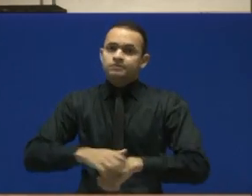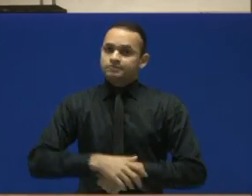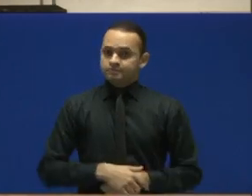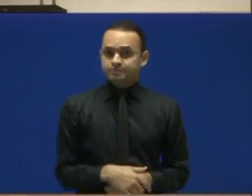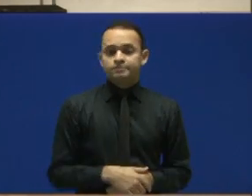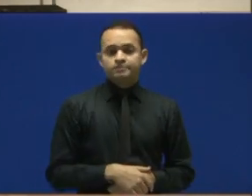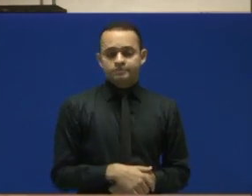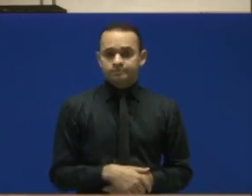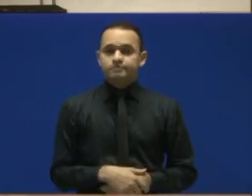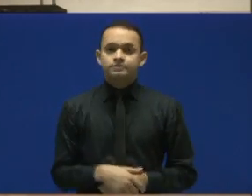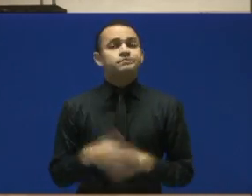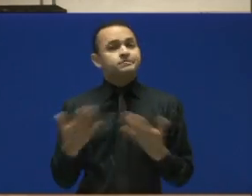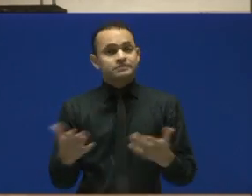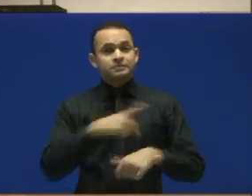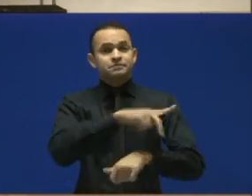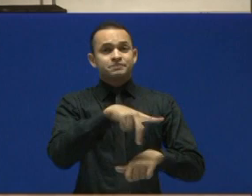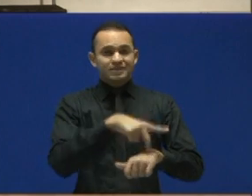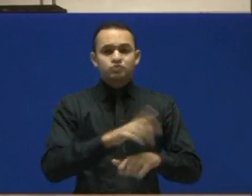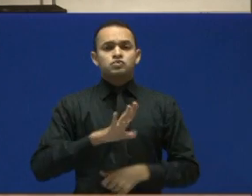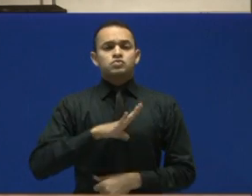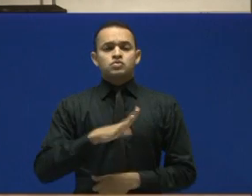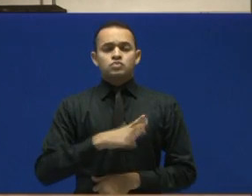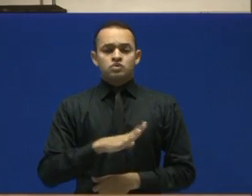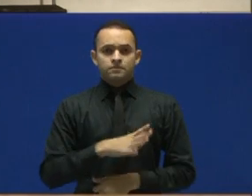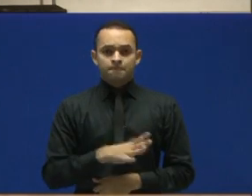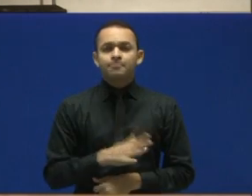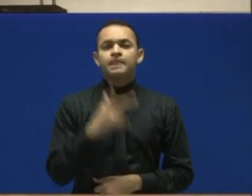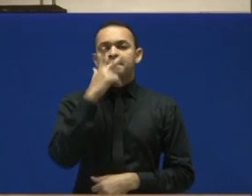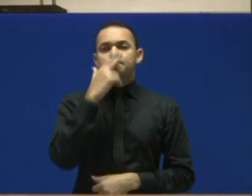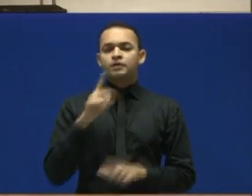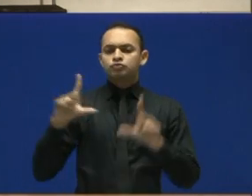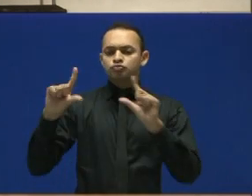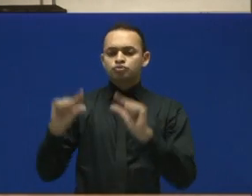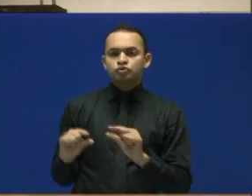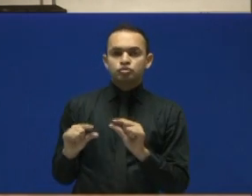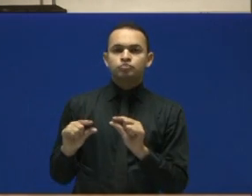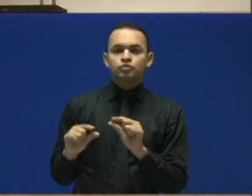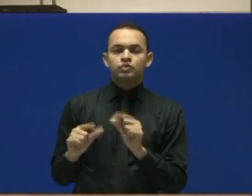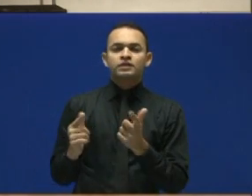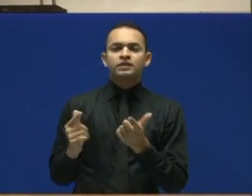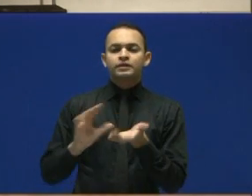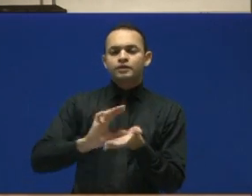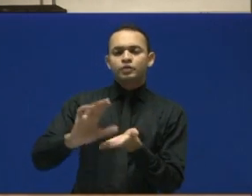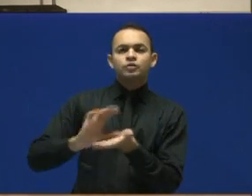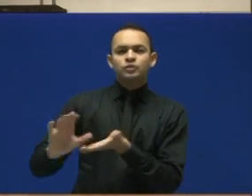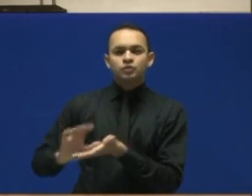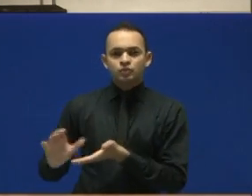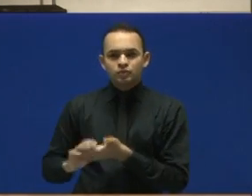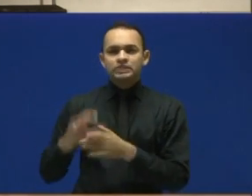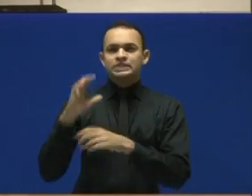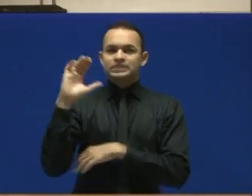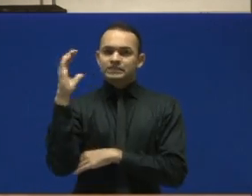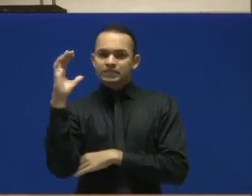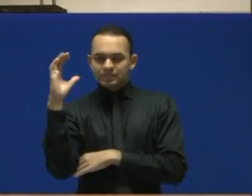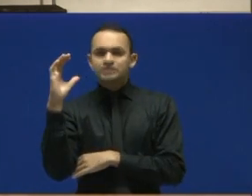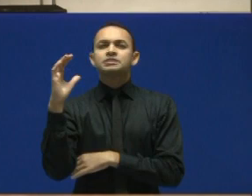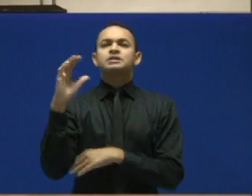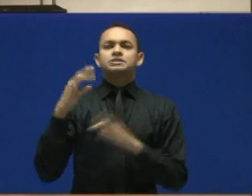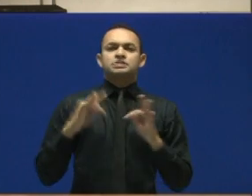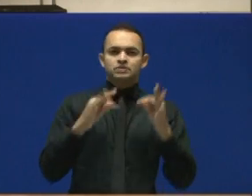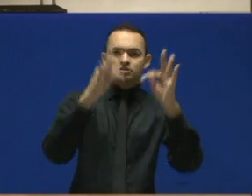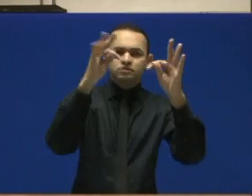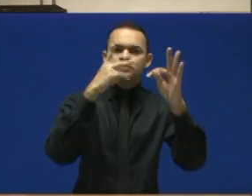coragem de reduzir os recursos para a ciência e tecnologia por quatro em